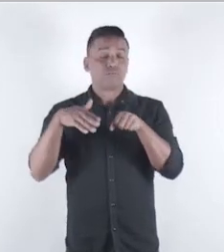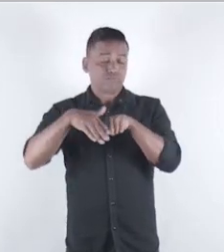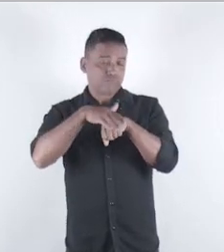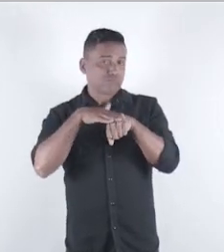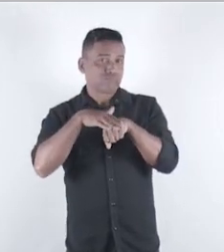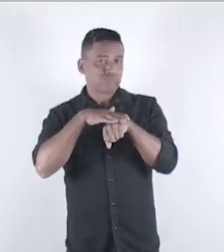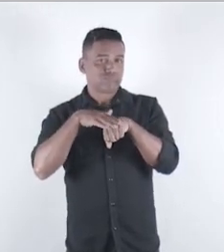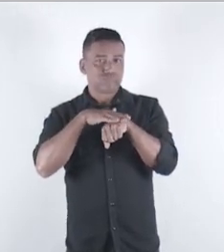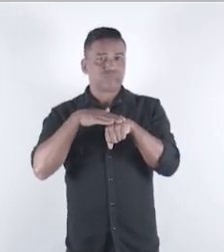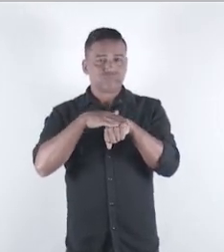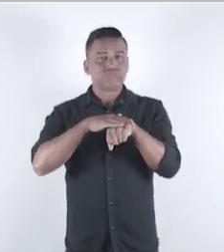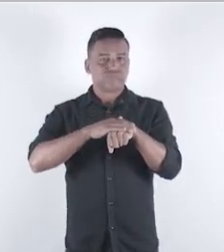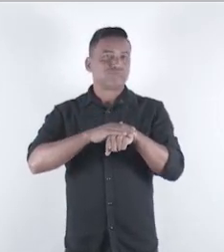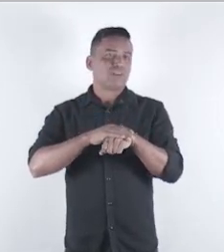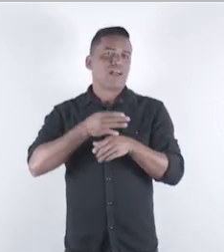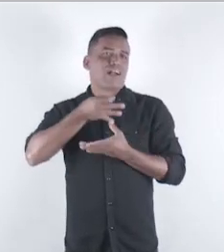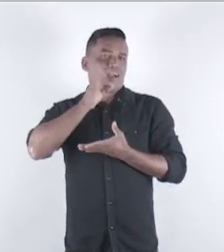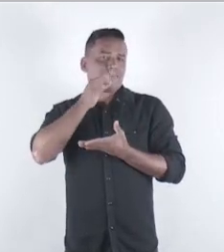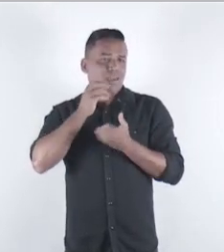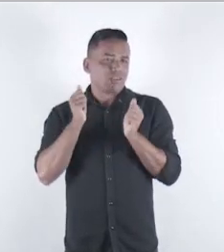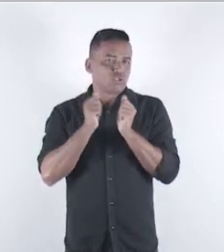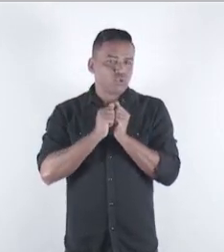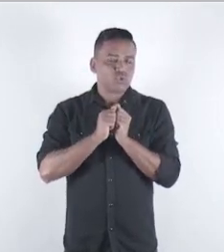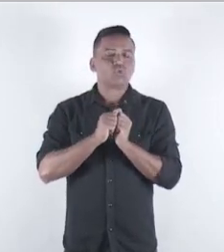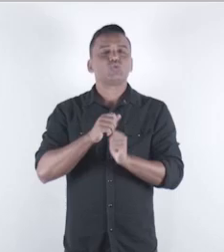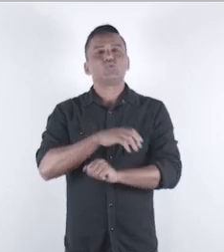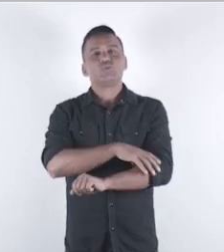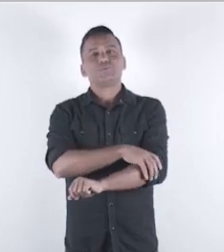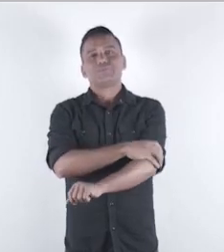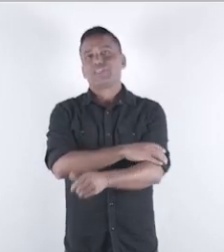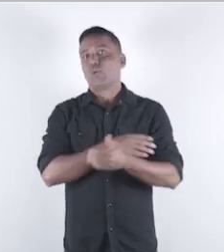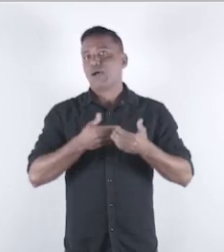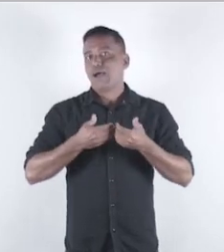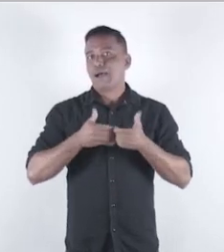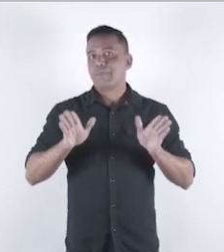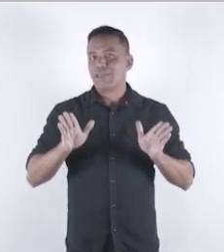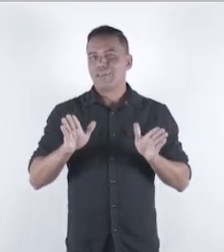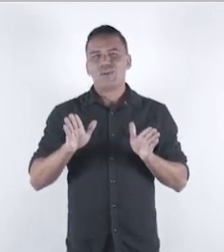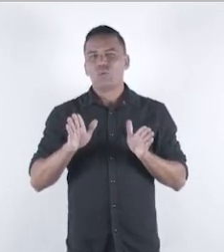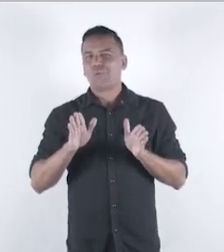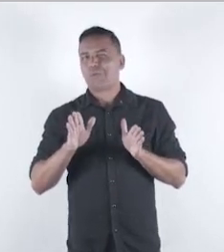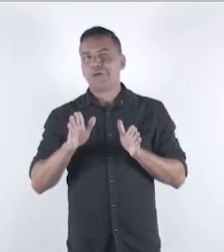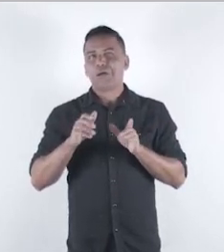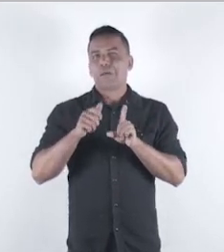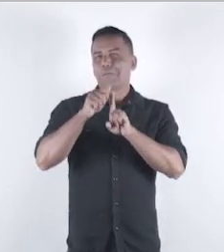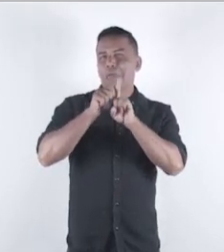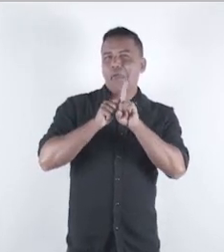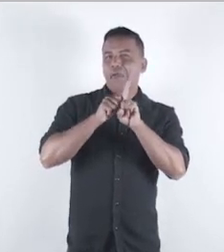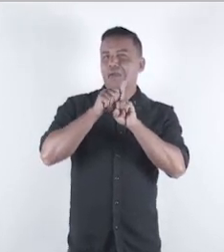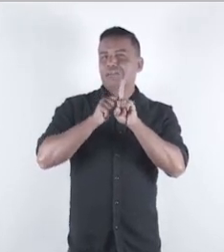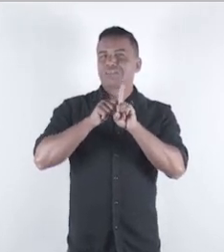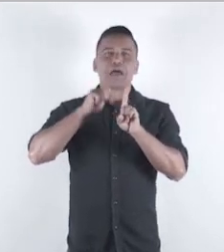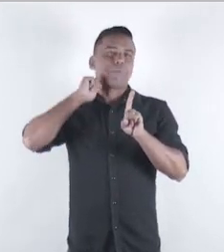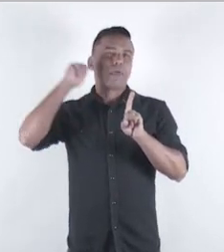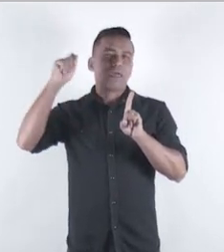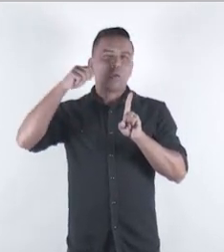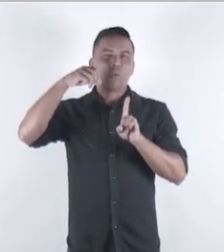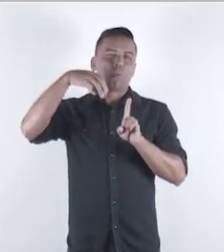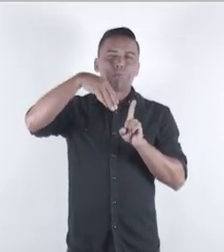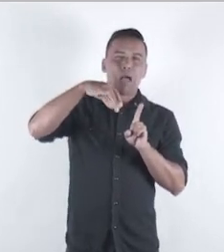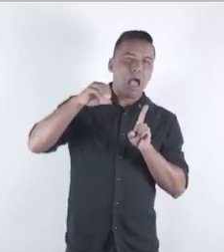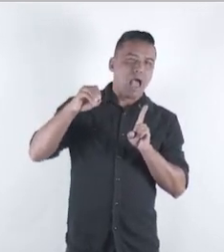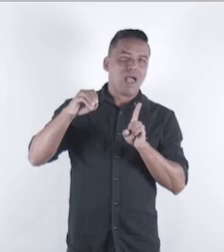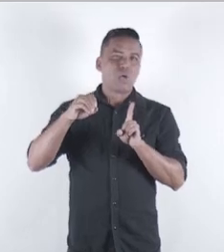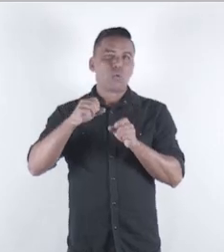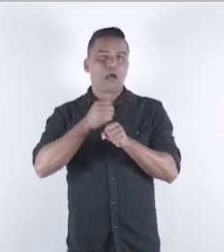conversa, num café, isso abril, maio de 2019, e foi bem legal, assim, a gente